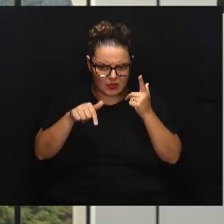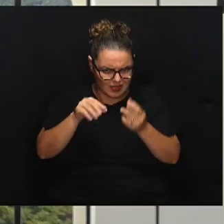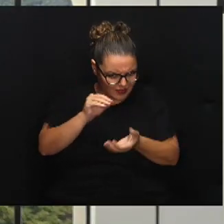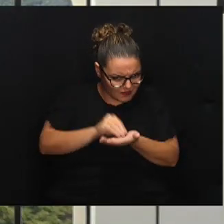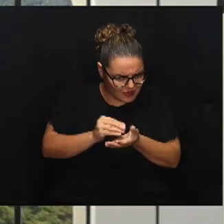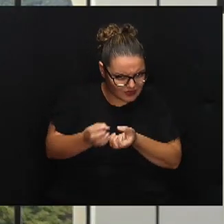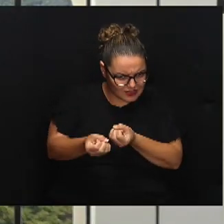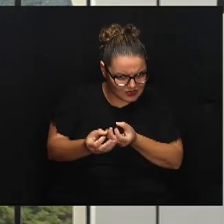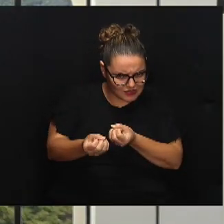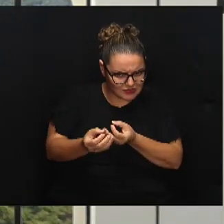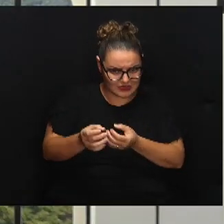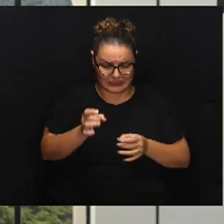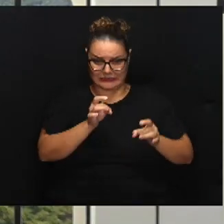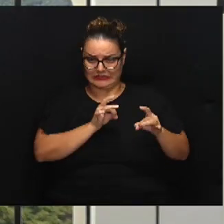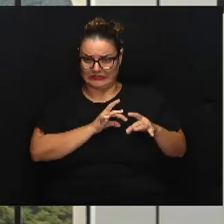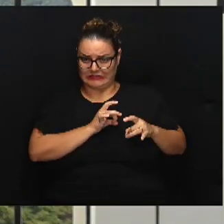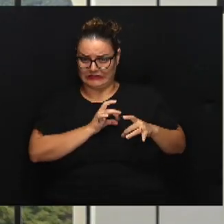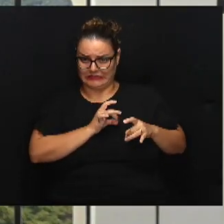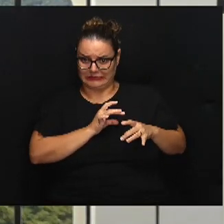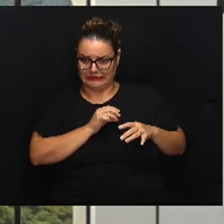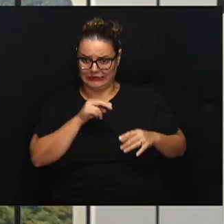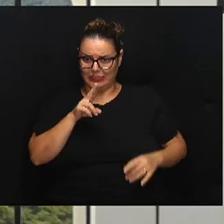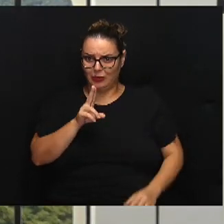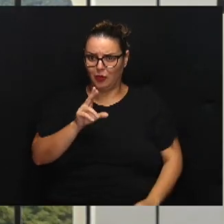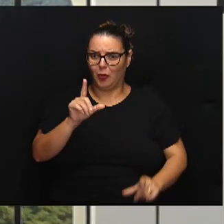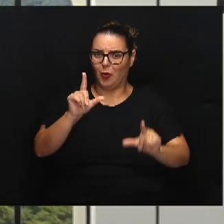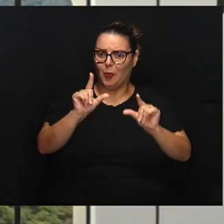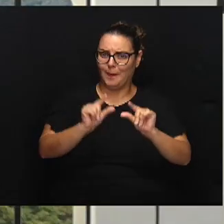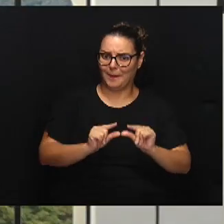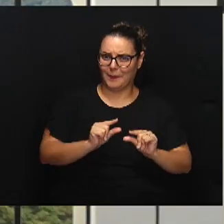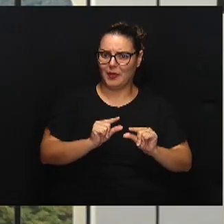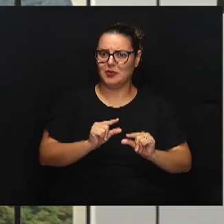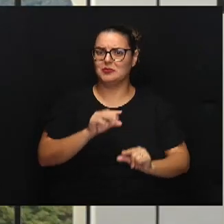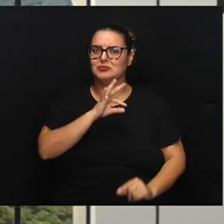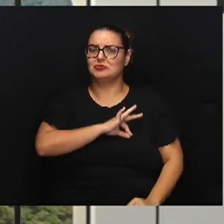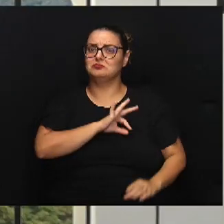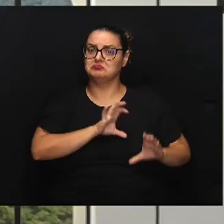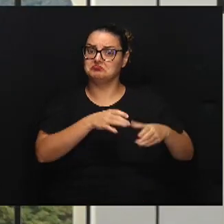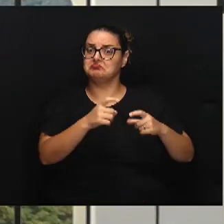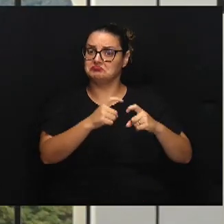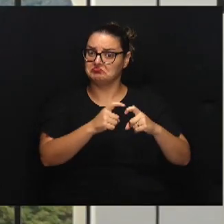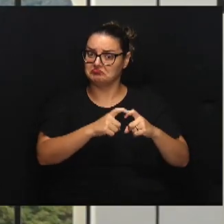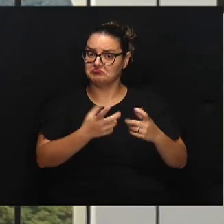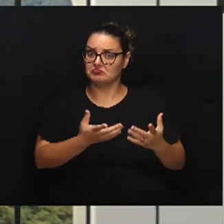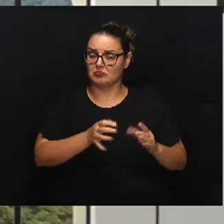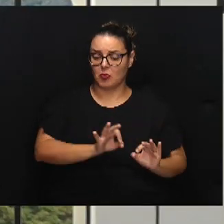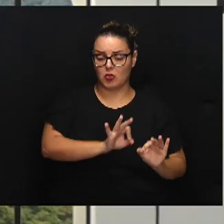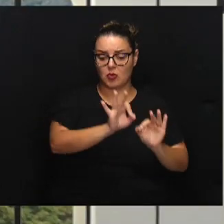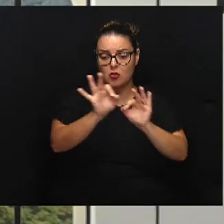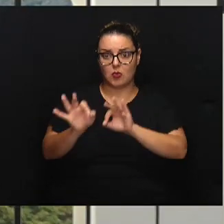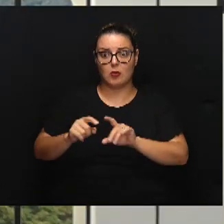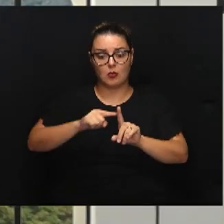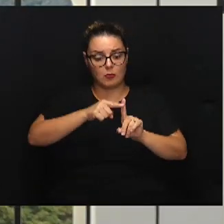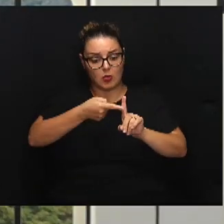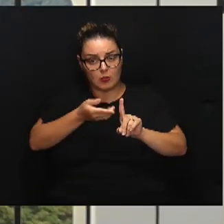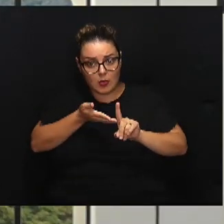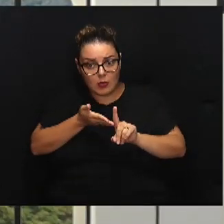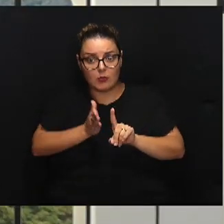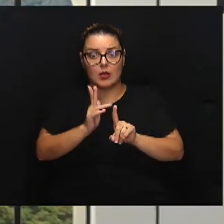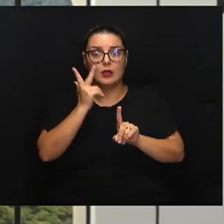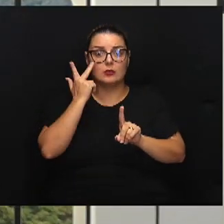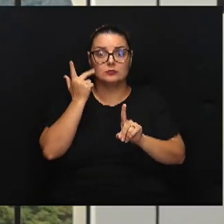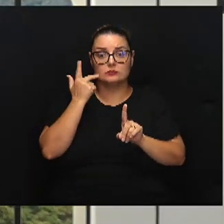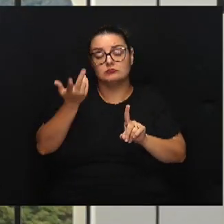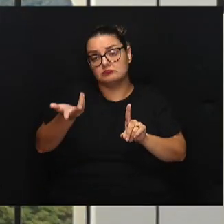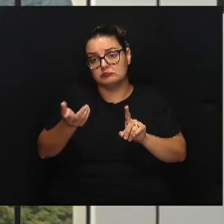desinformação? É medo? Ou baixa remuneração da equipe médica que acompanha um parto, já que de forma